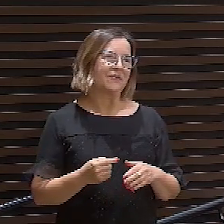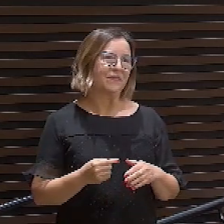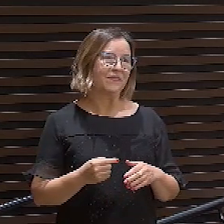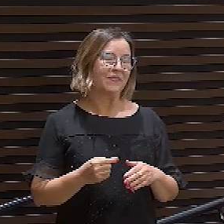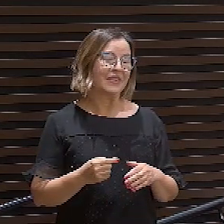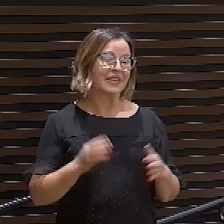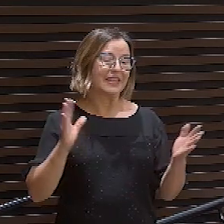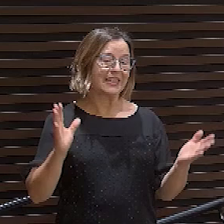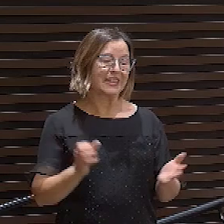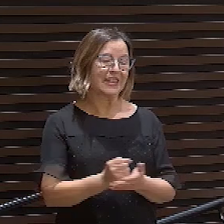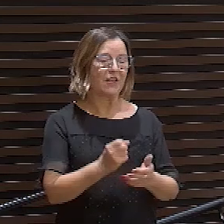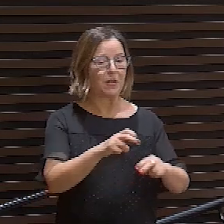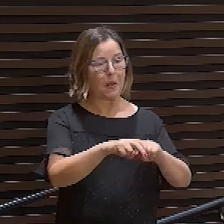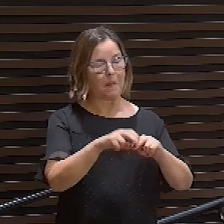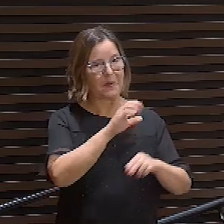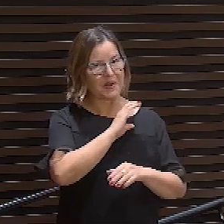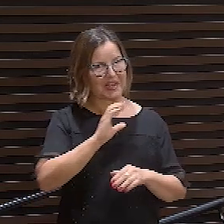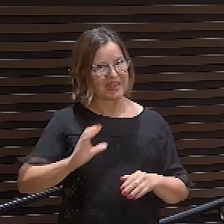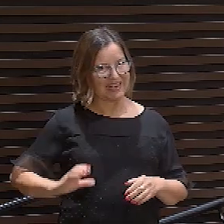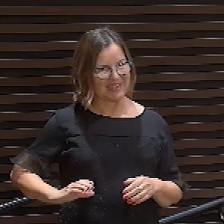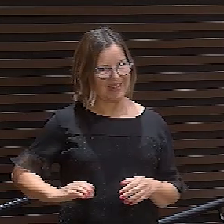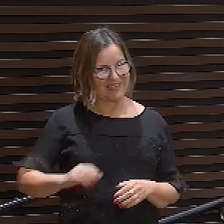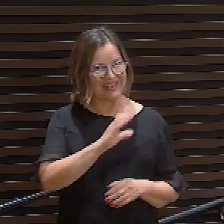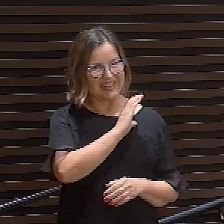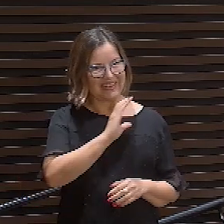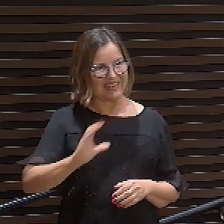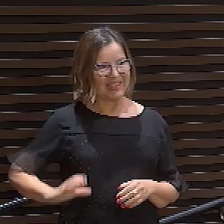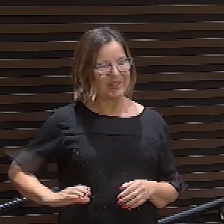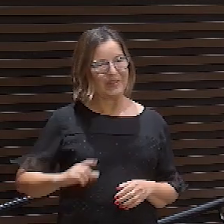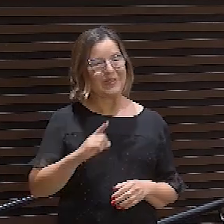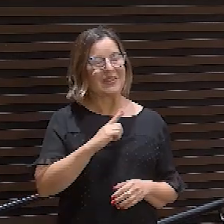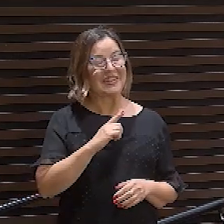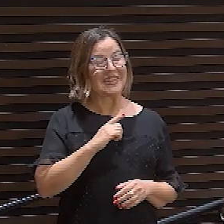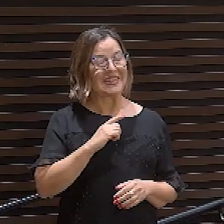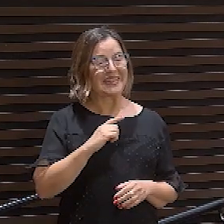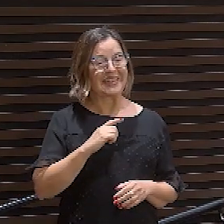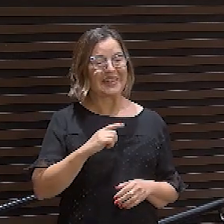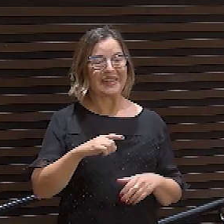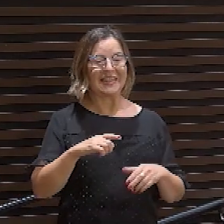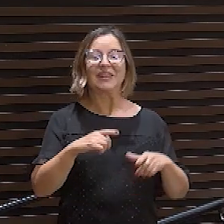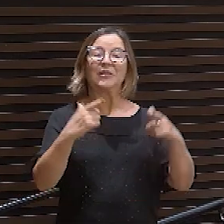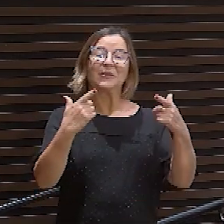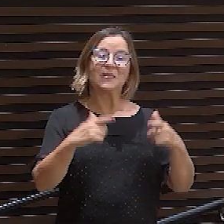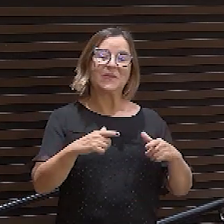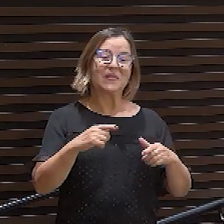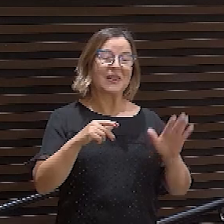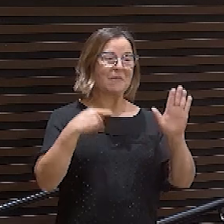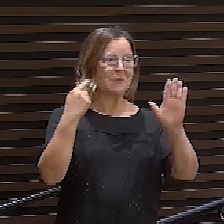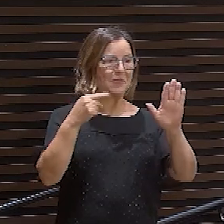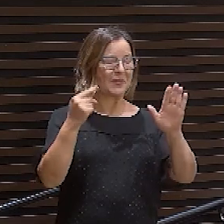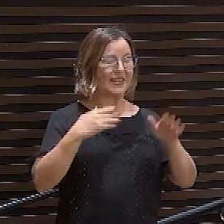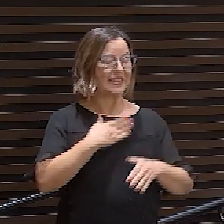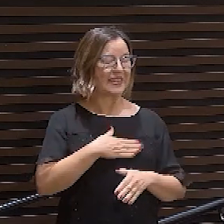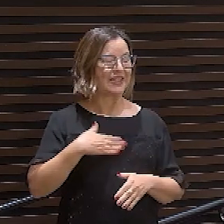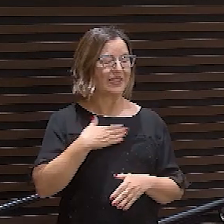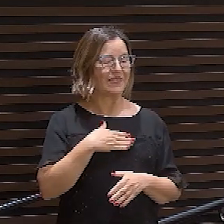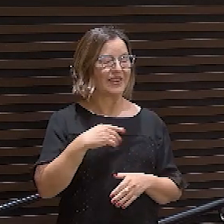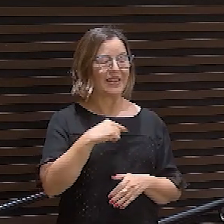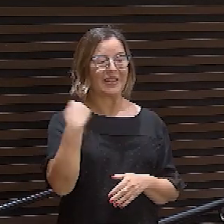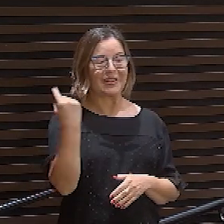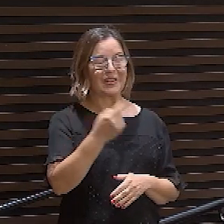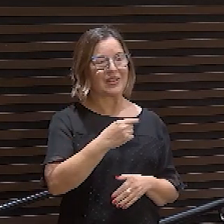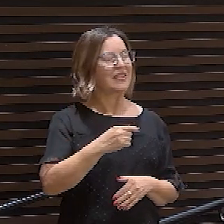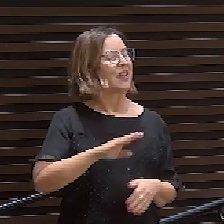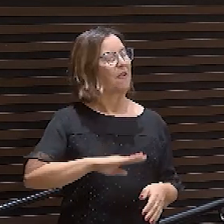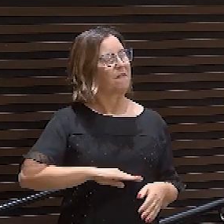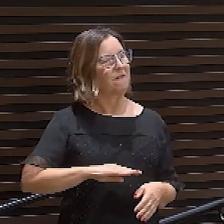Cristo é a terra prometida, que satisfaz a nossa fome, que mana leite e